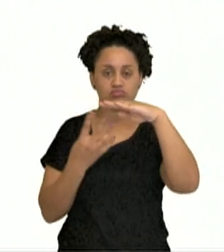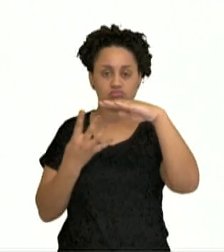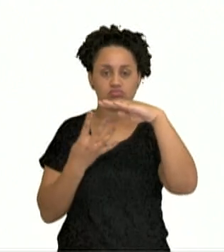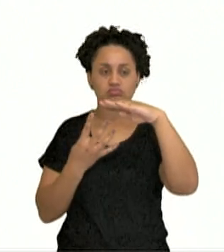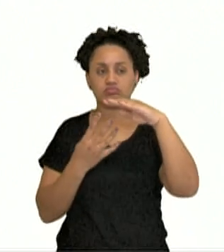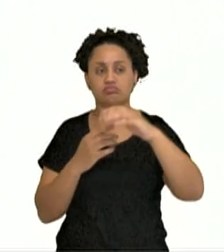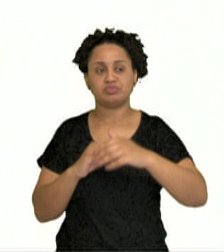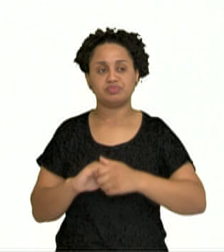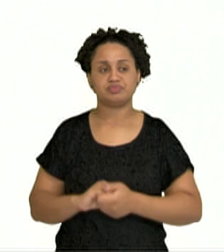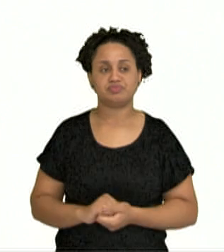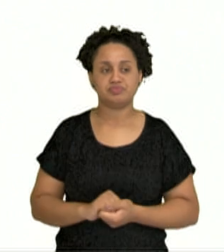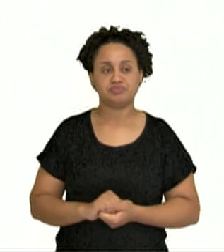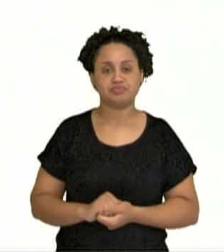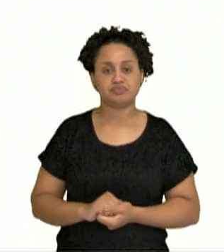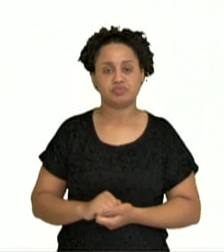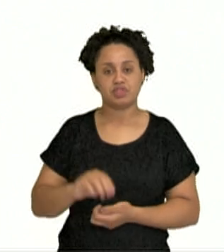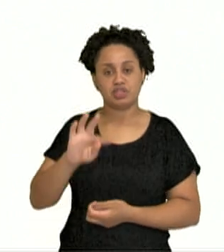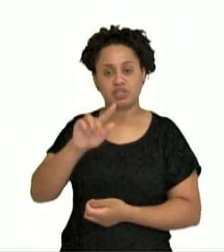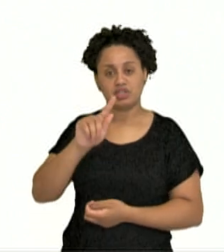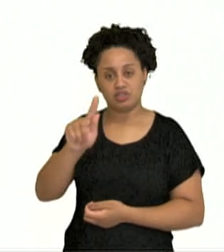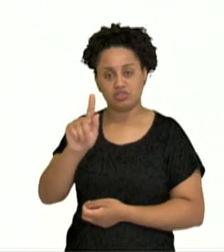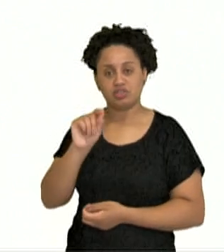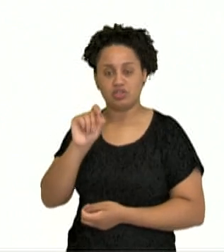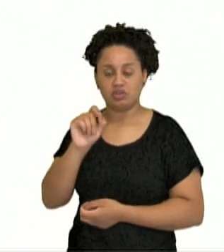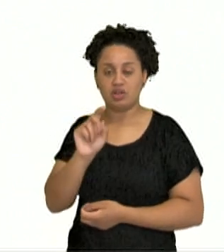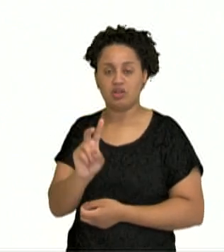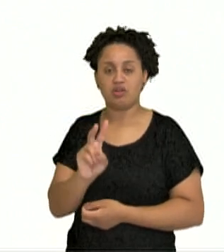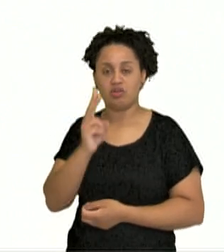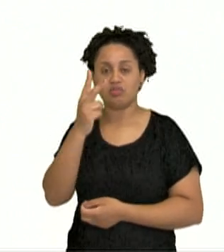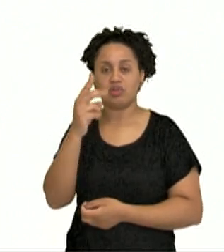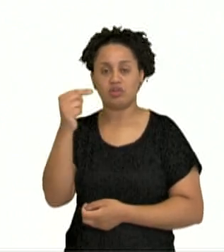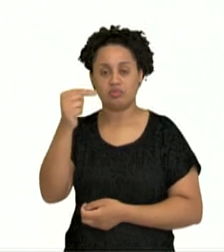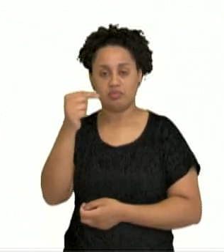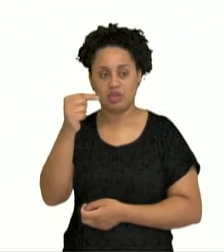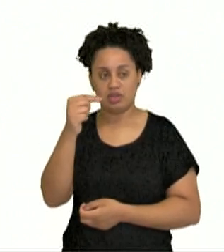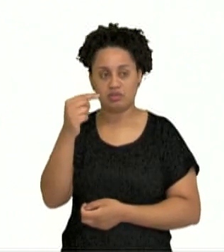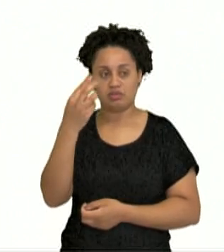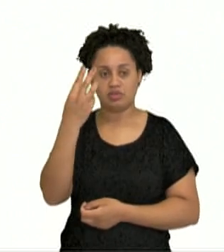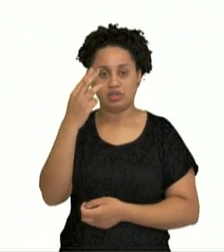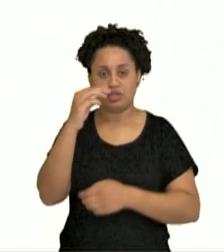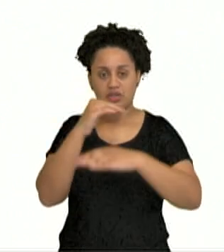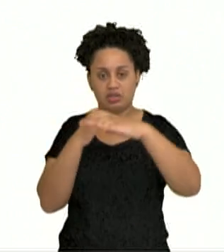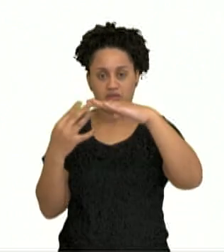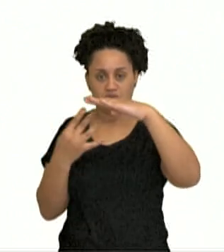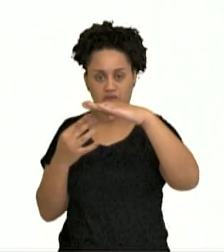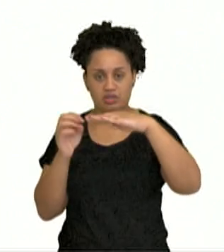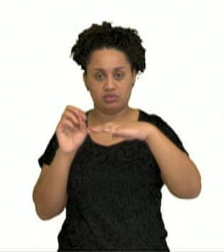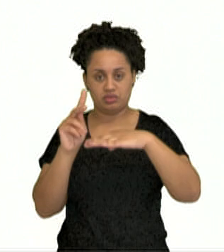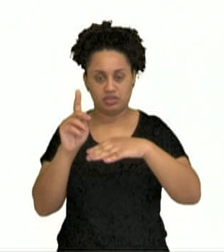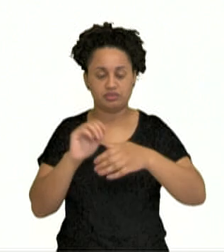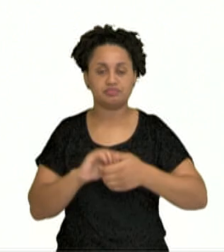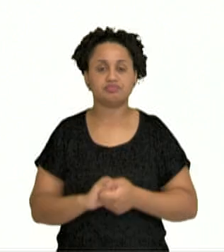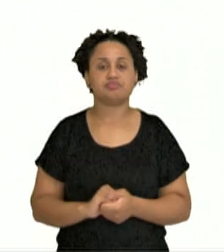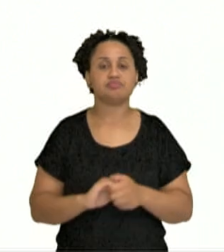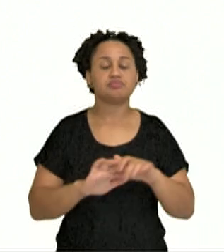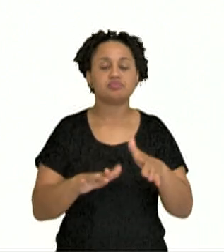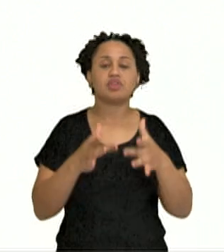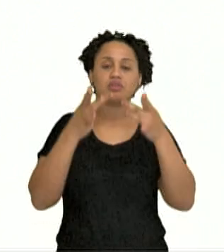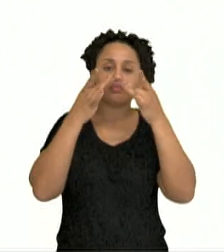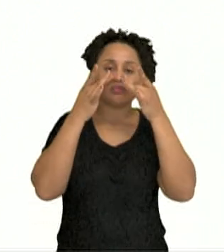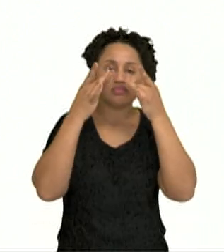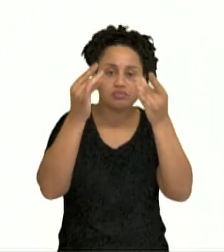tangente menos 3/4 ficou um valor negativo, certo? Então, prestem